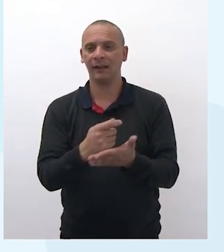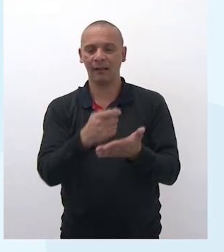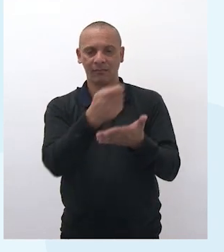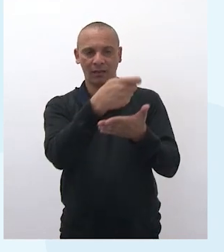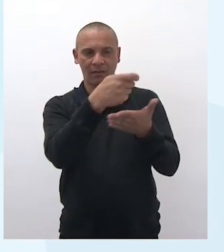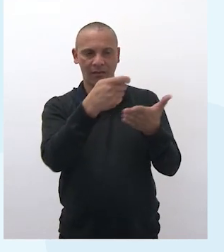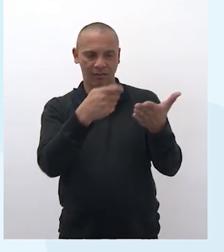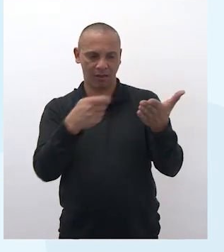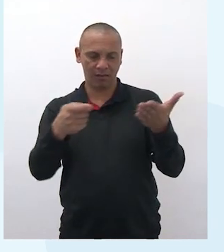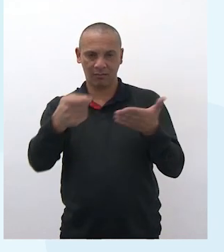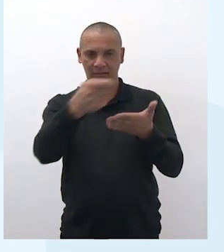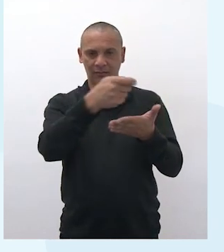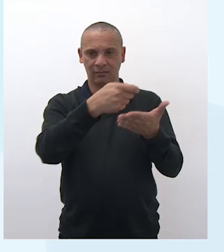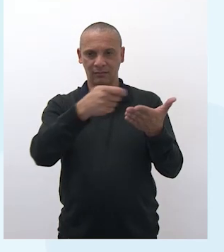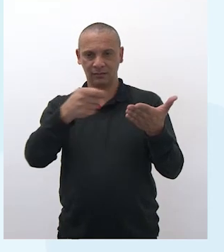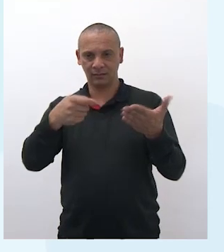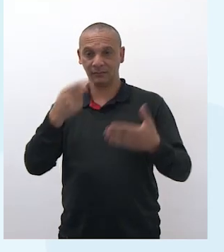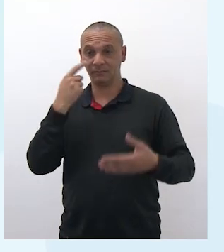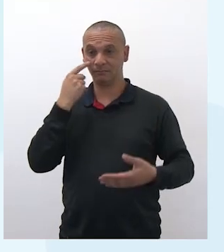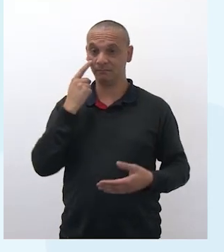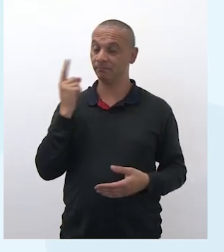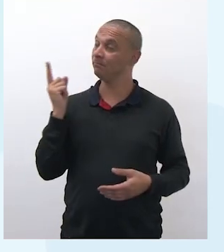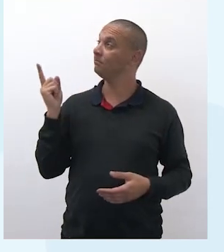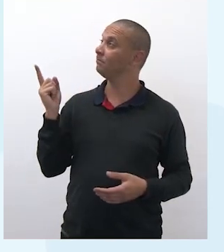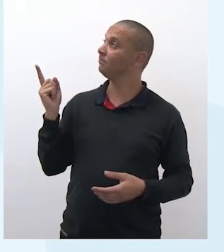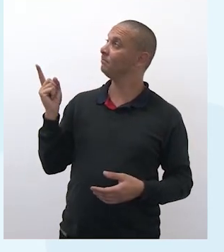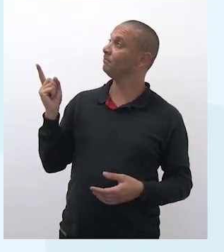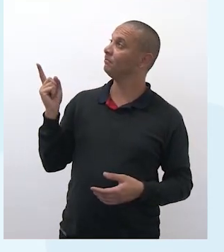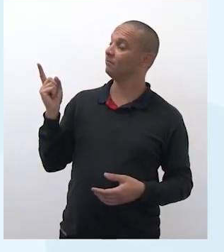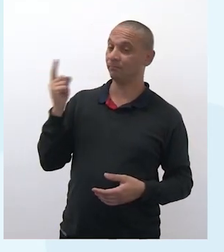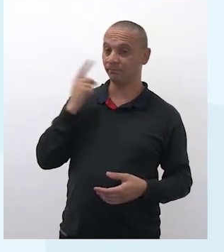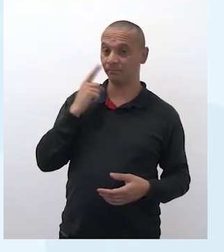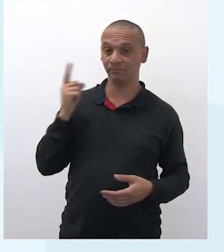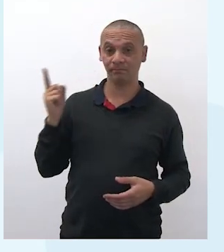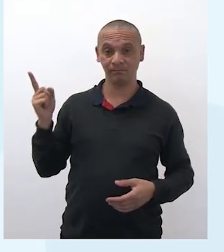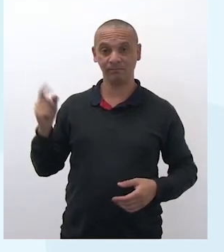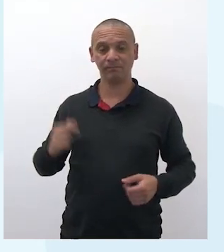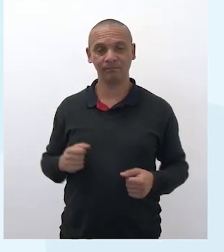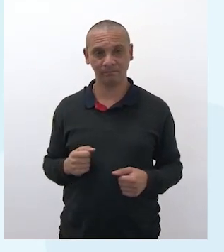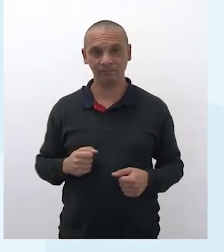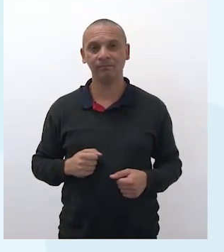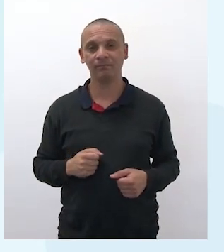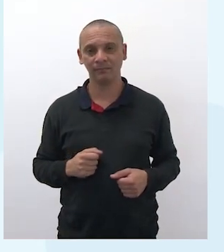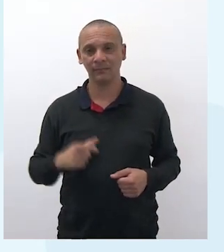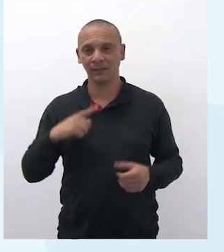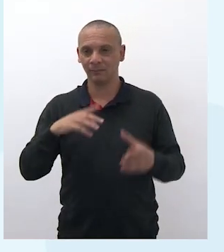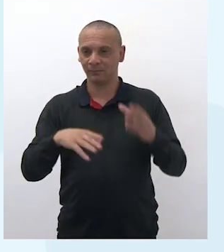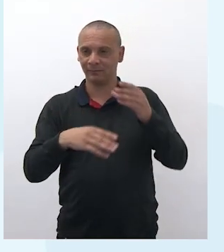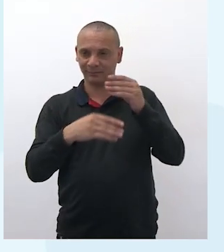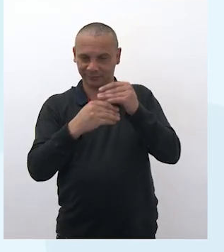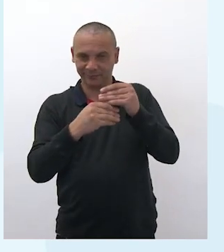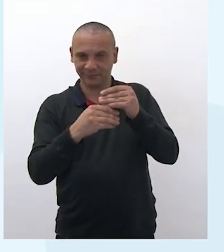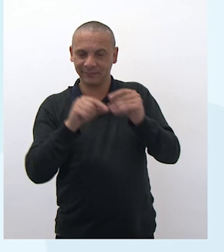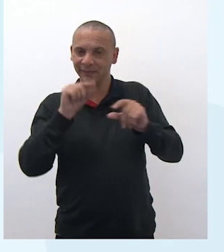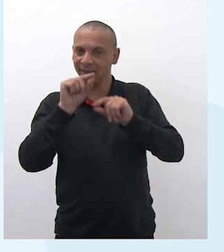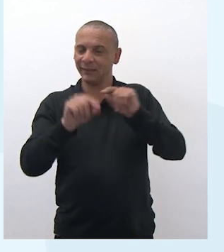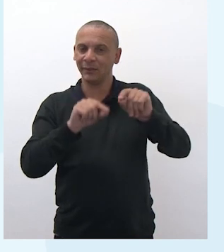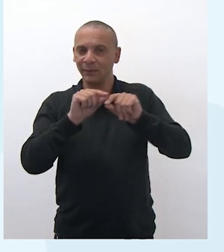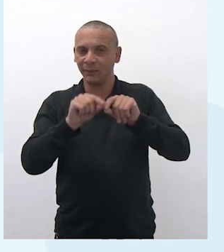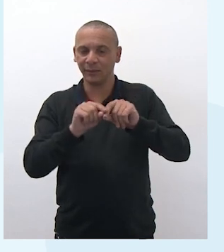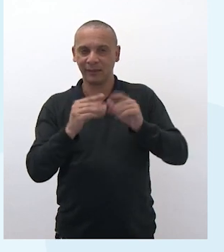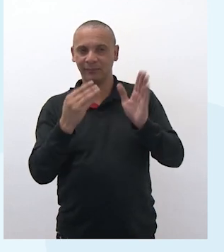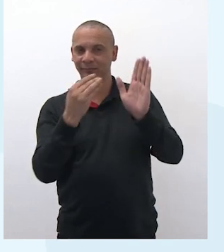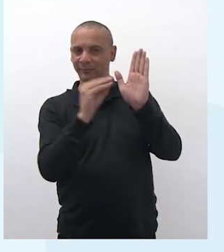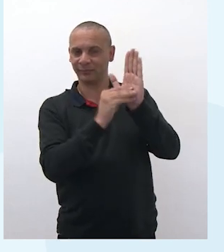lembram dos decalques? Isso, veja que o desenho, até tem um anexo ela deixou lá